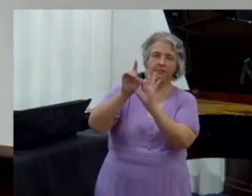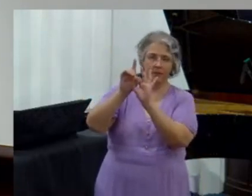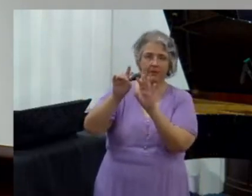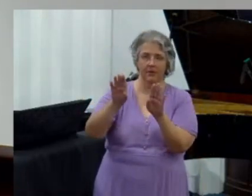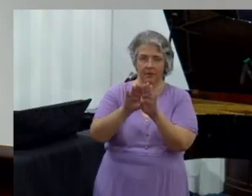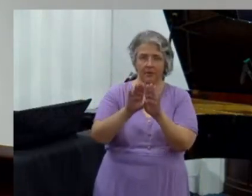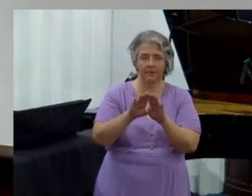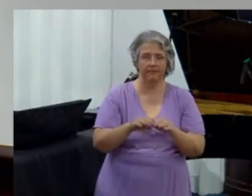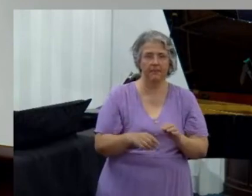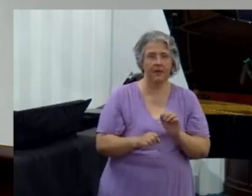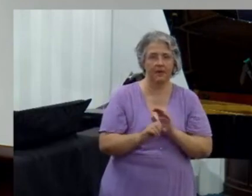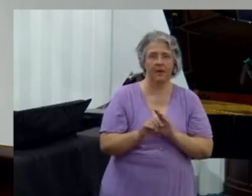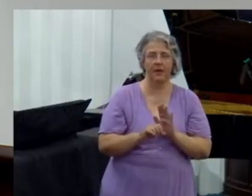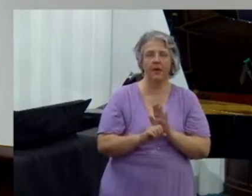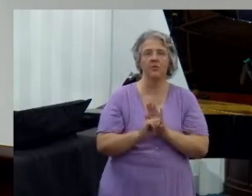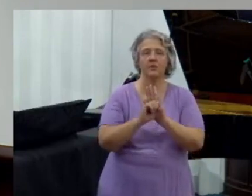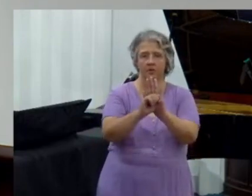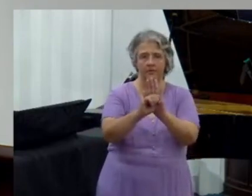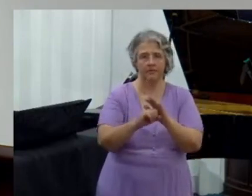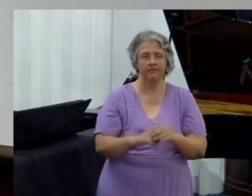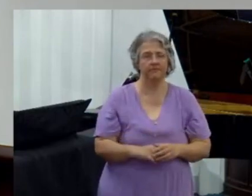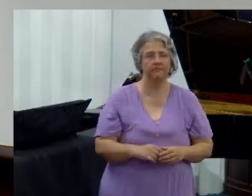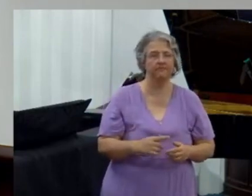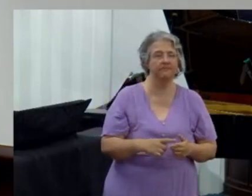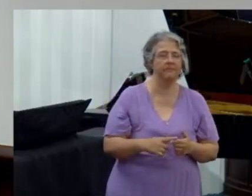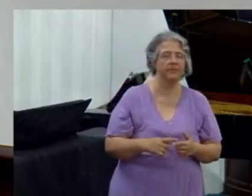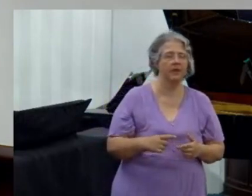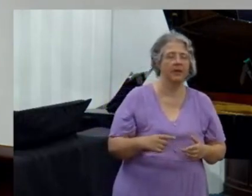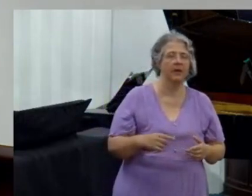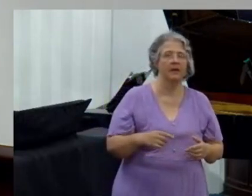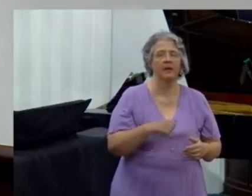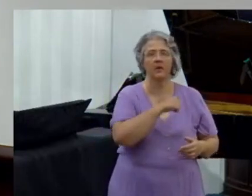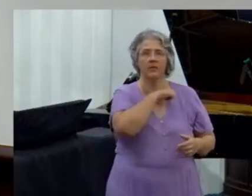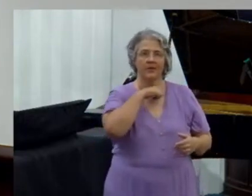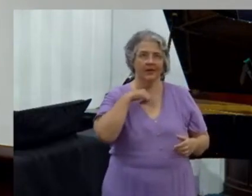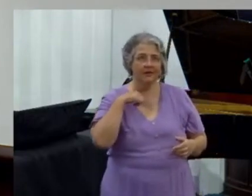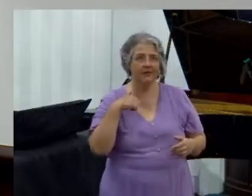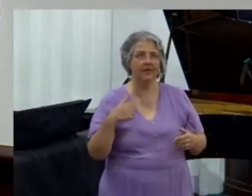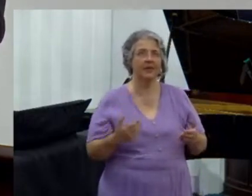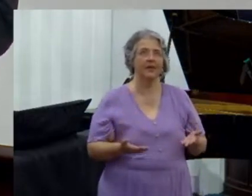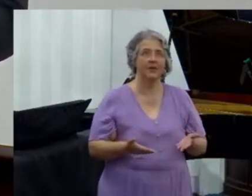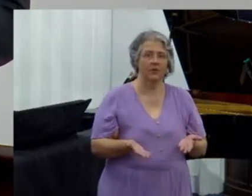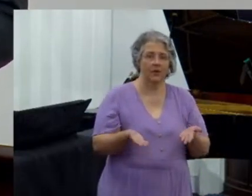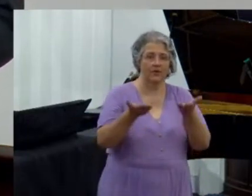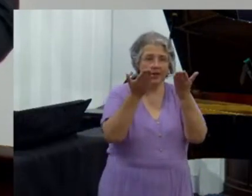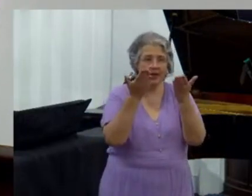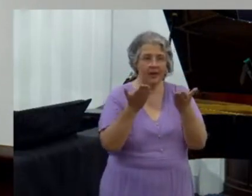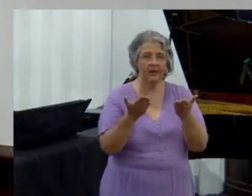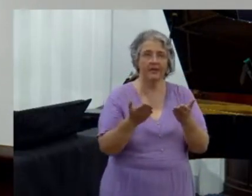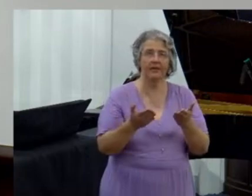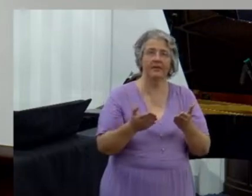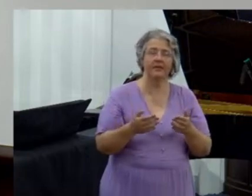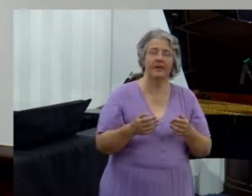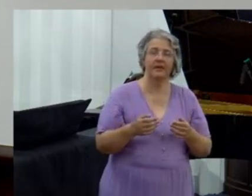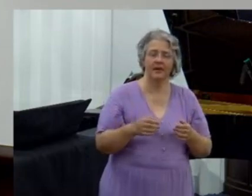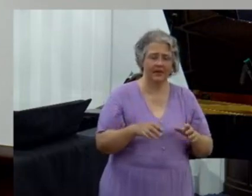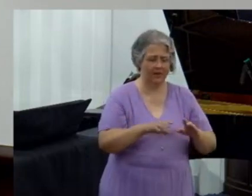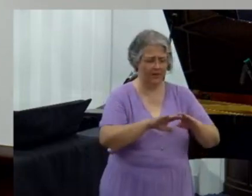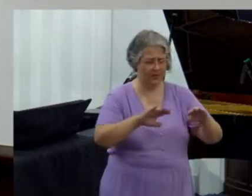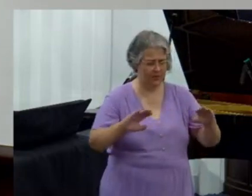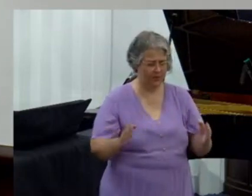exemplo, Abraão construindo altares e então sacrificando ao Senhor e chamando muitas vezes o altar